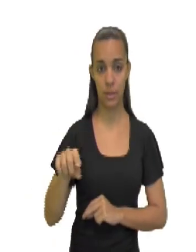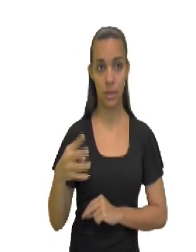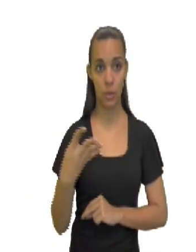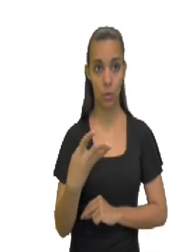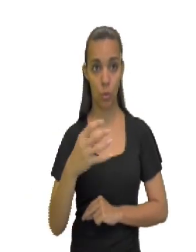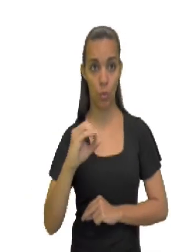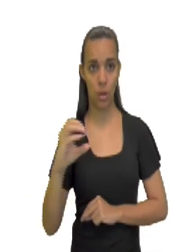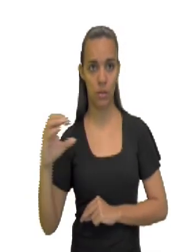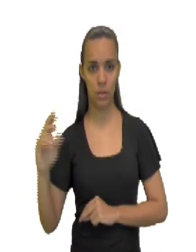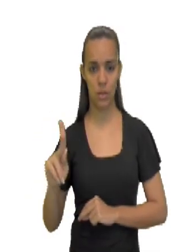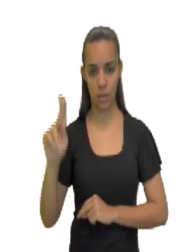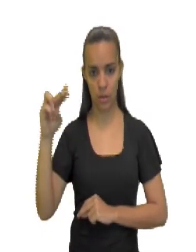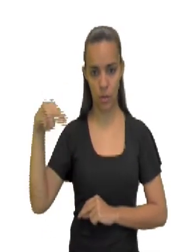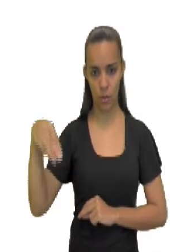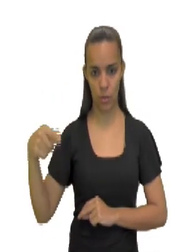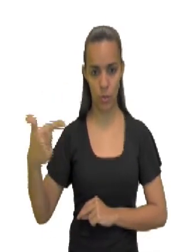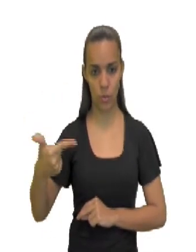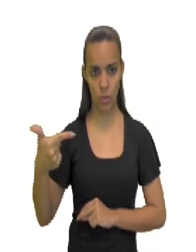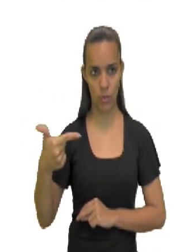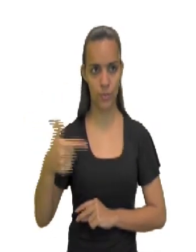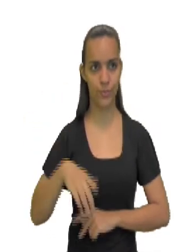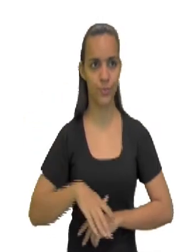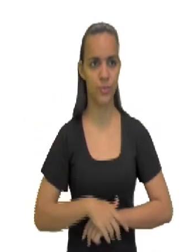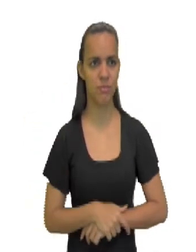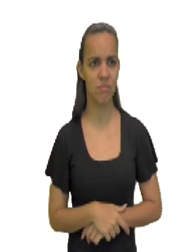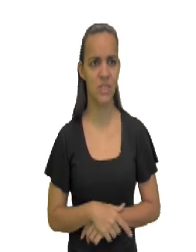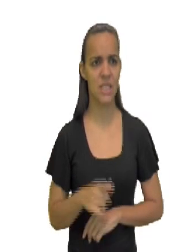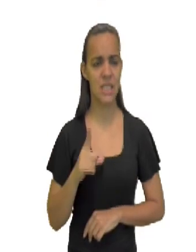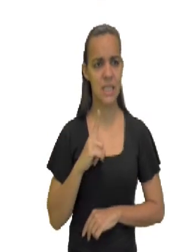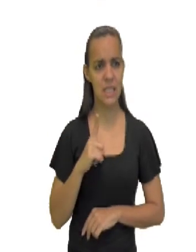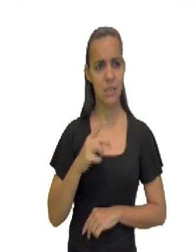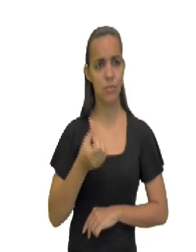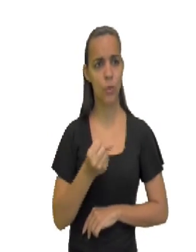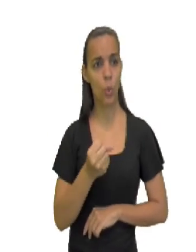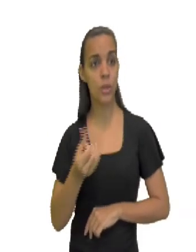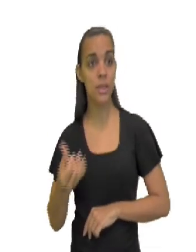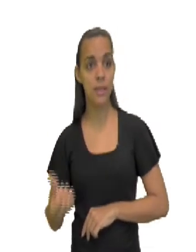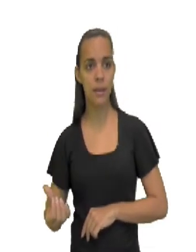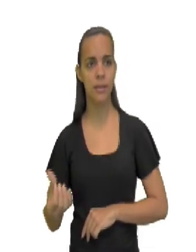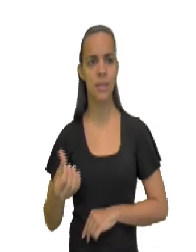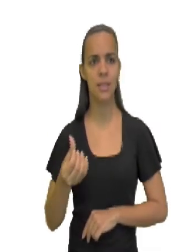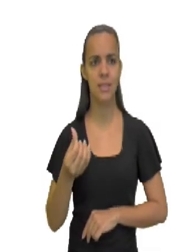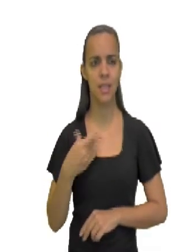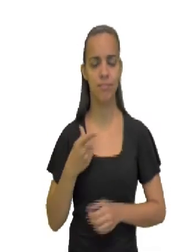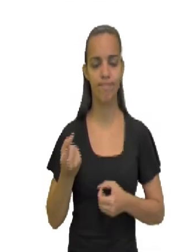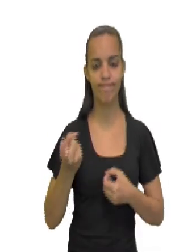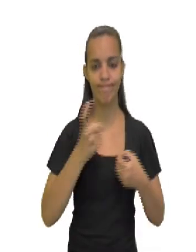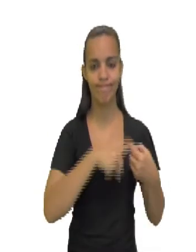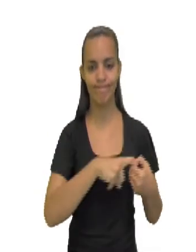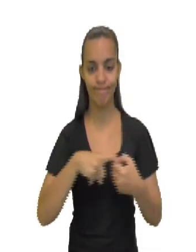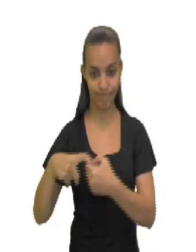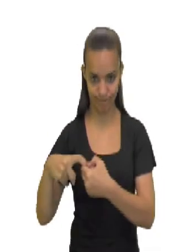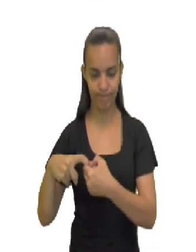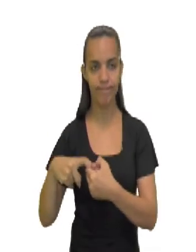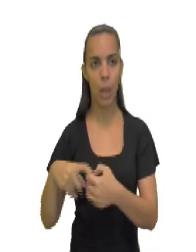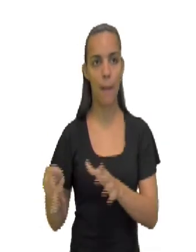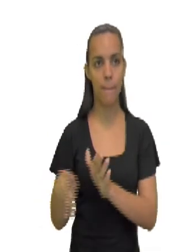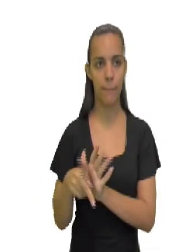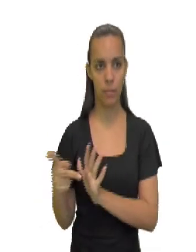83.400 km², sendo que 86% pertence ao estado